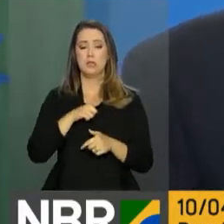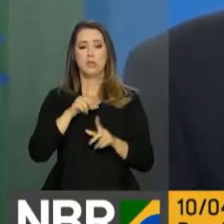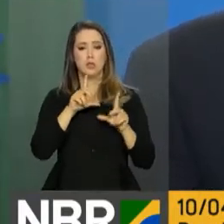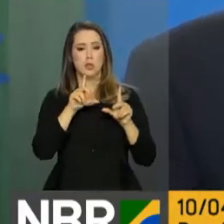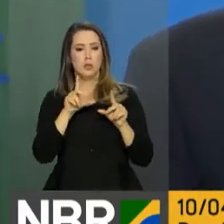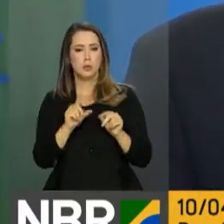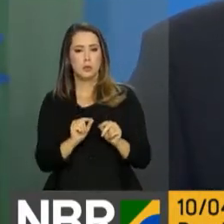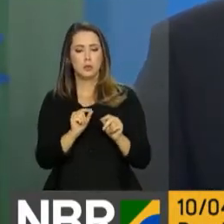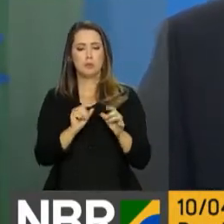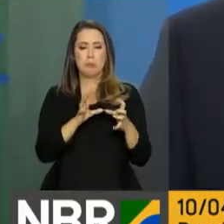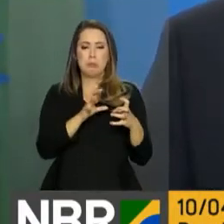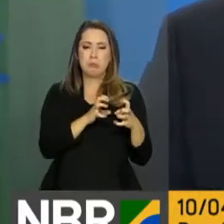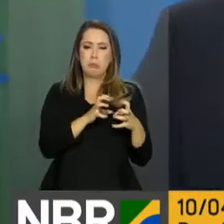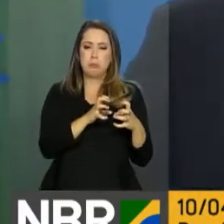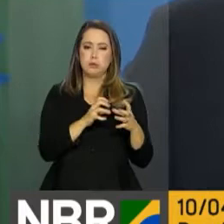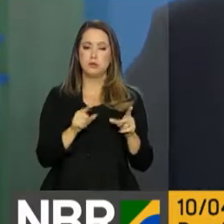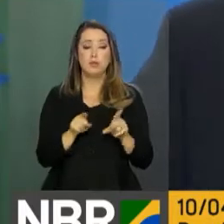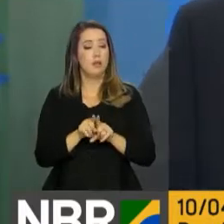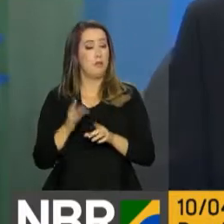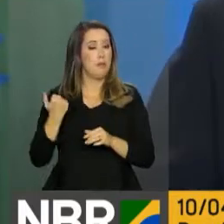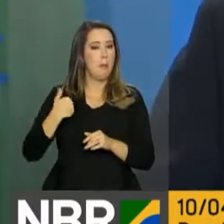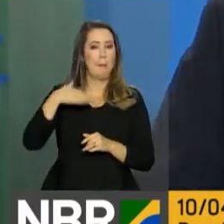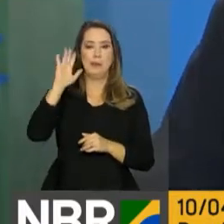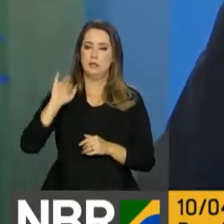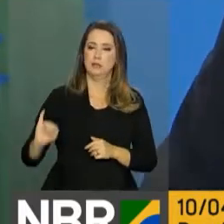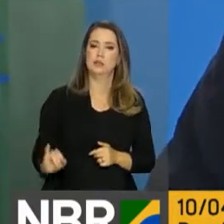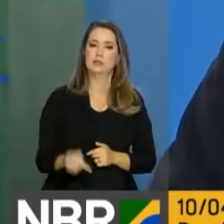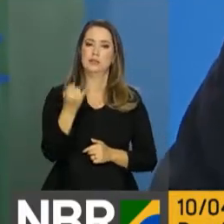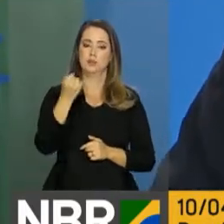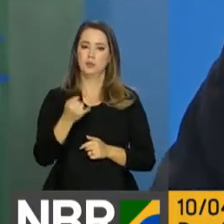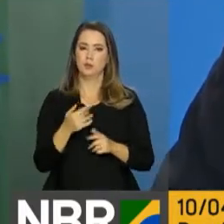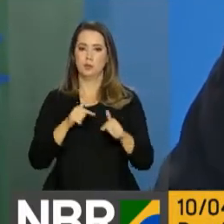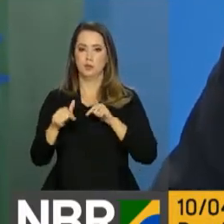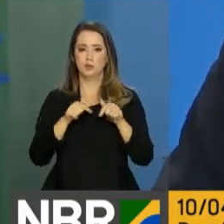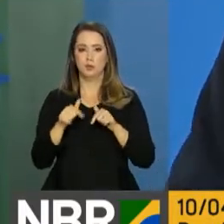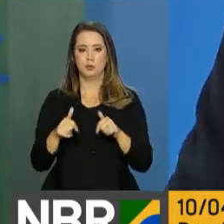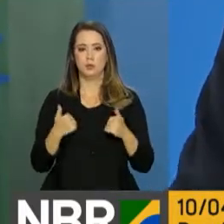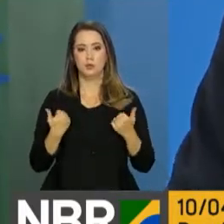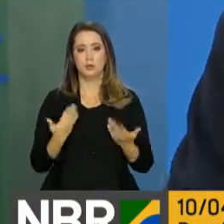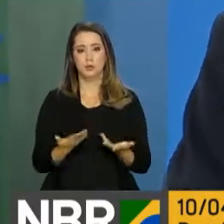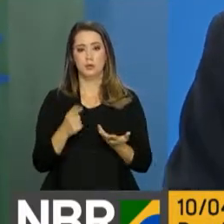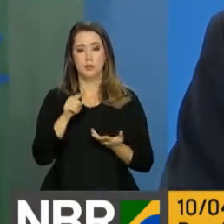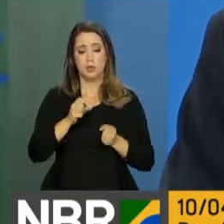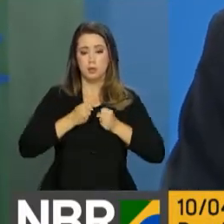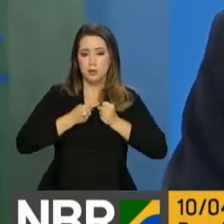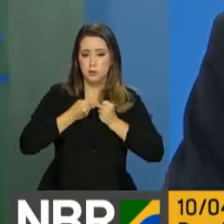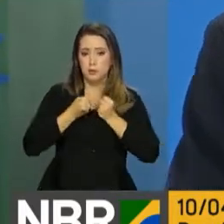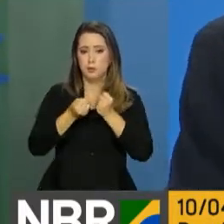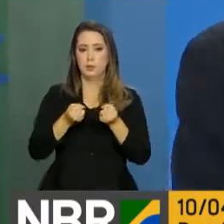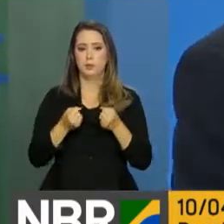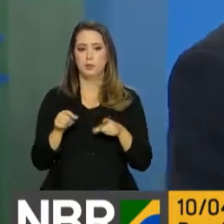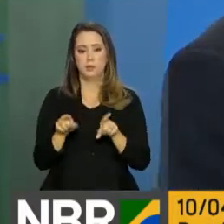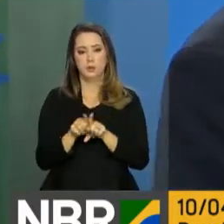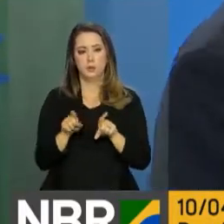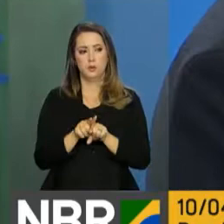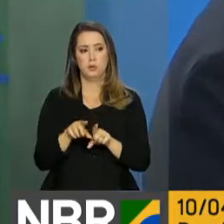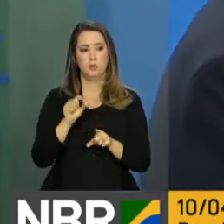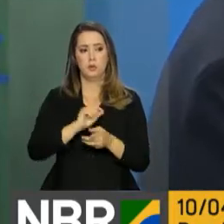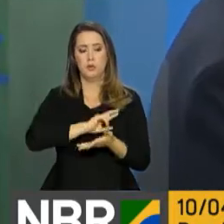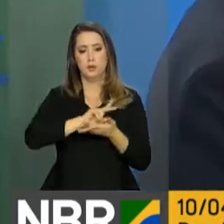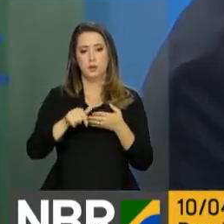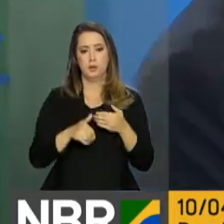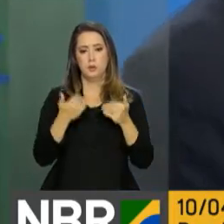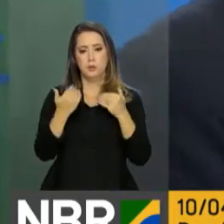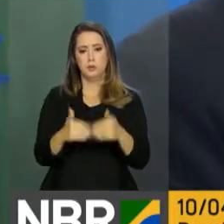menos amarras, mais oportunidades desse emprego. Mas desse esforço, também teve